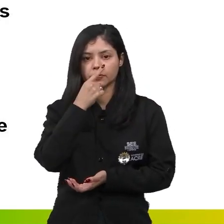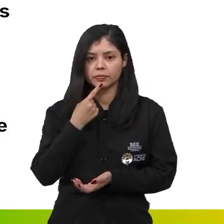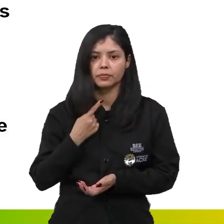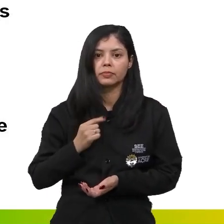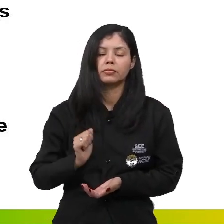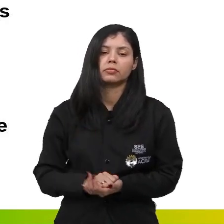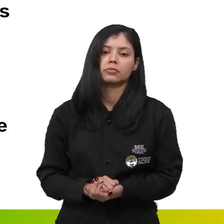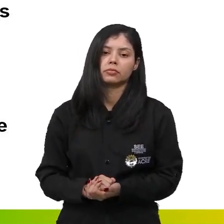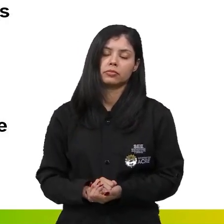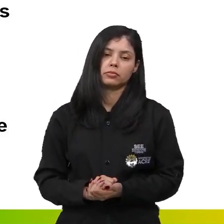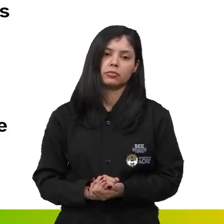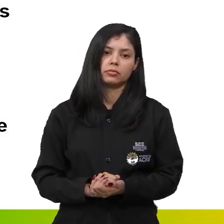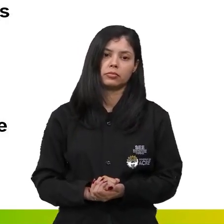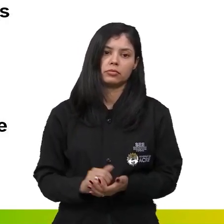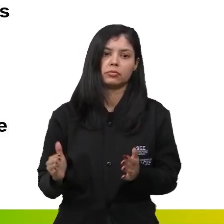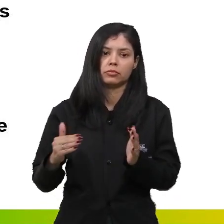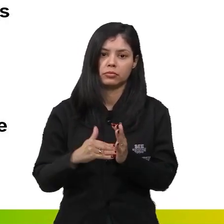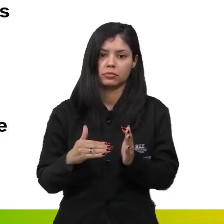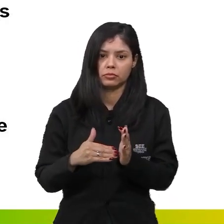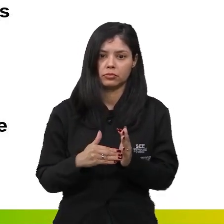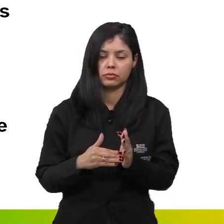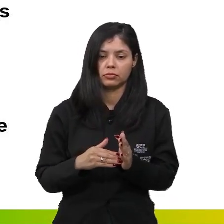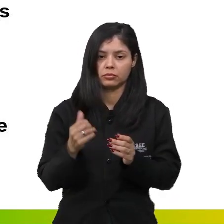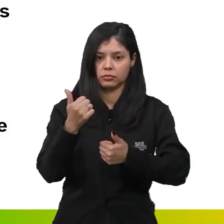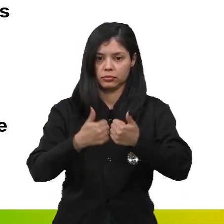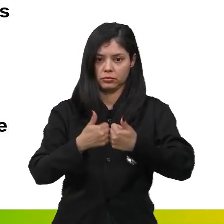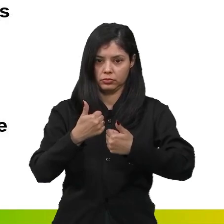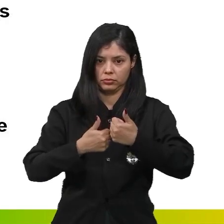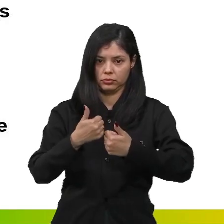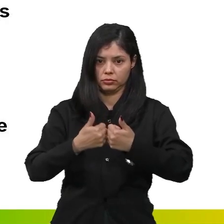cana-de-açúcar, até arroz, enfim.